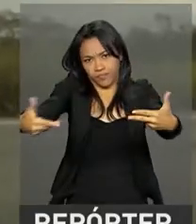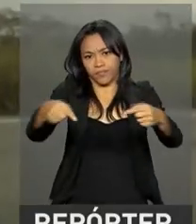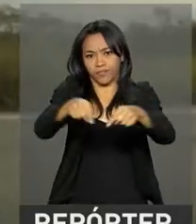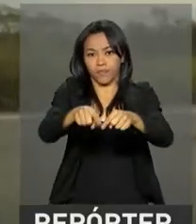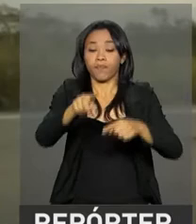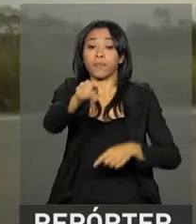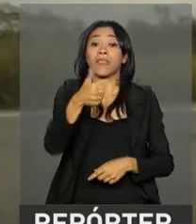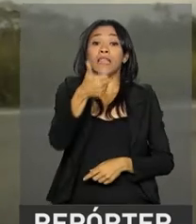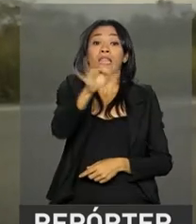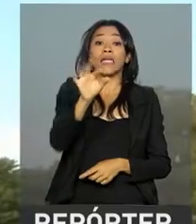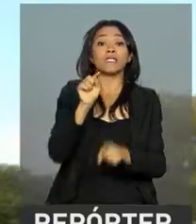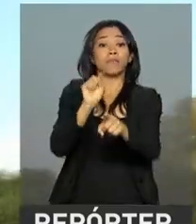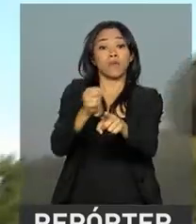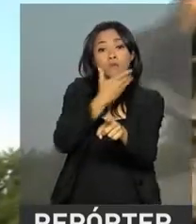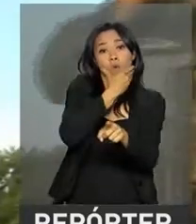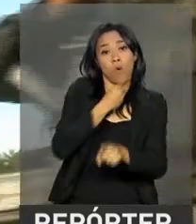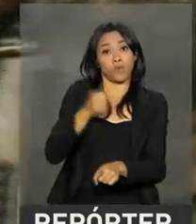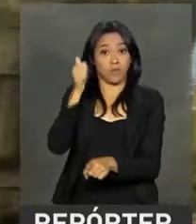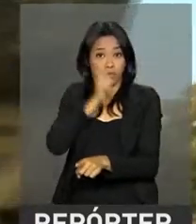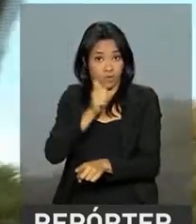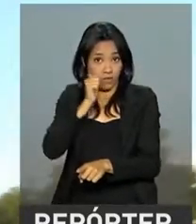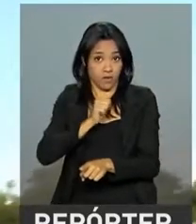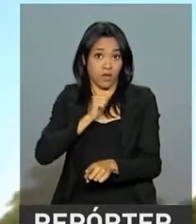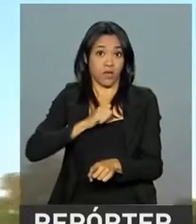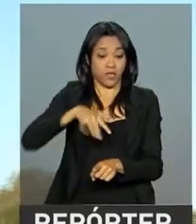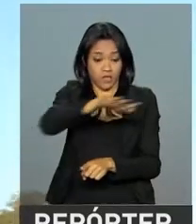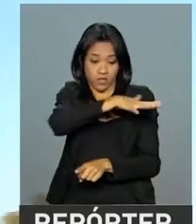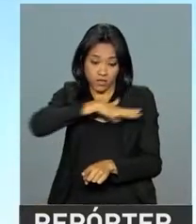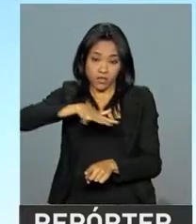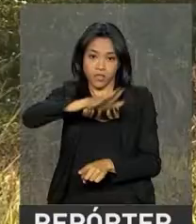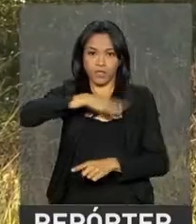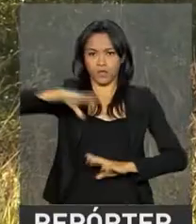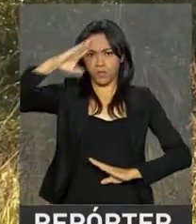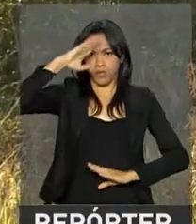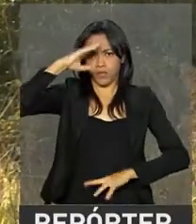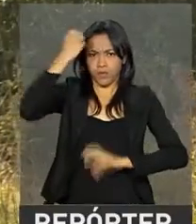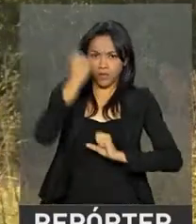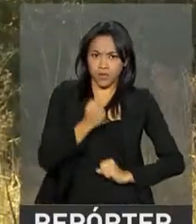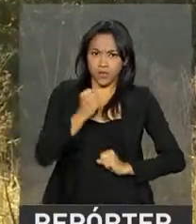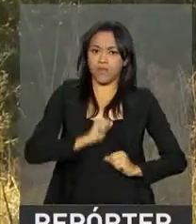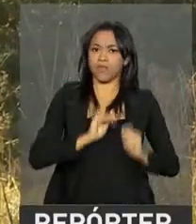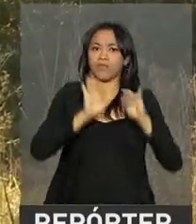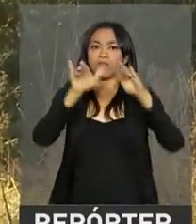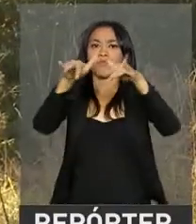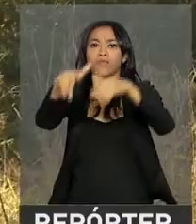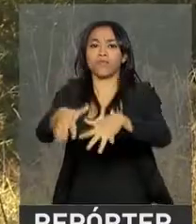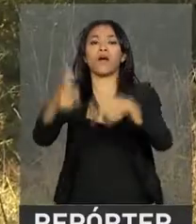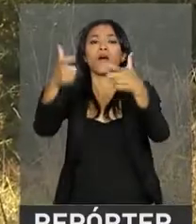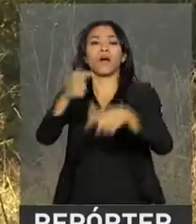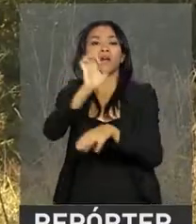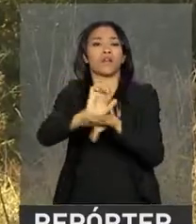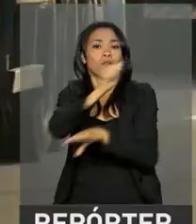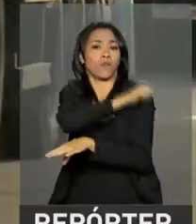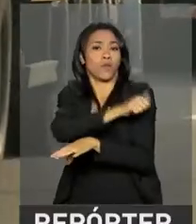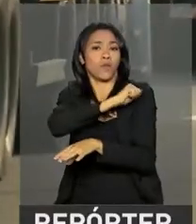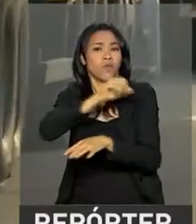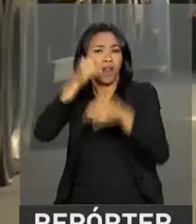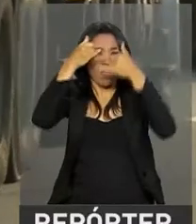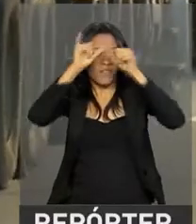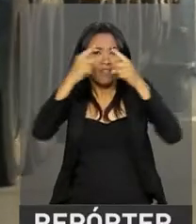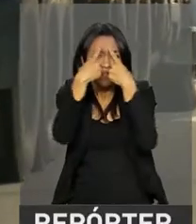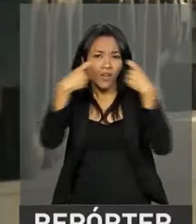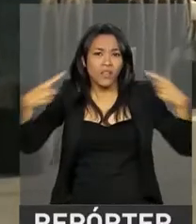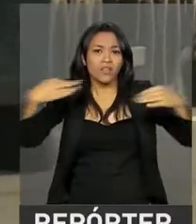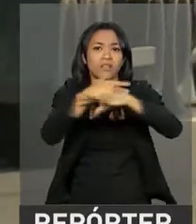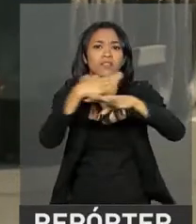mil homens e mulheres de tropas federais e agentes locais atuam na cidade para ajudar a combater a violência urbana a polícia